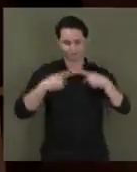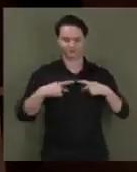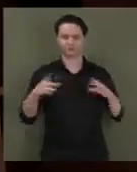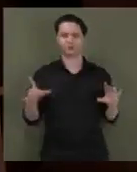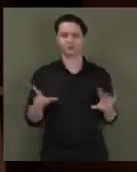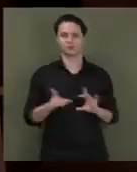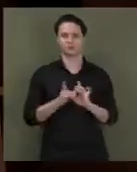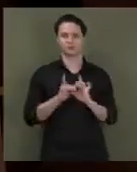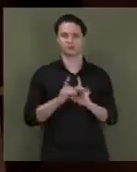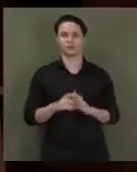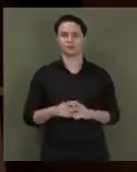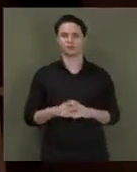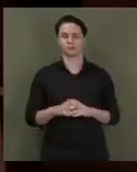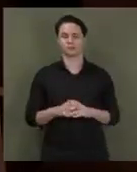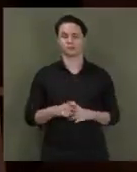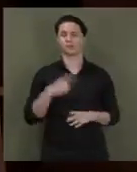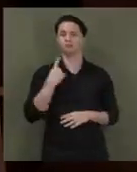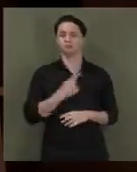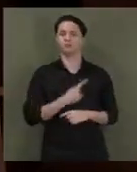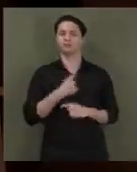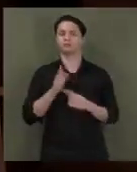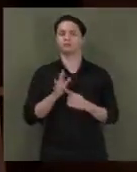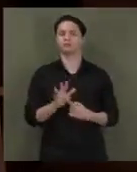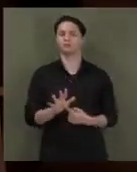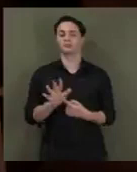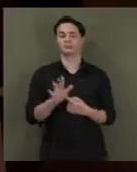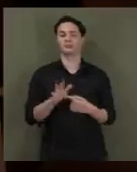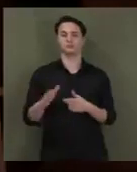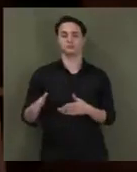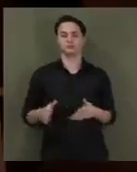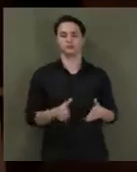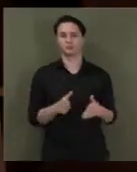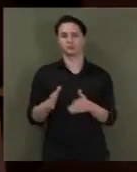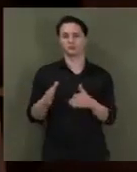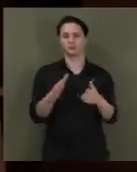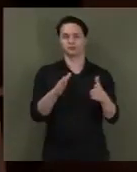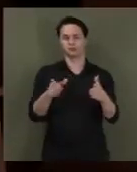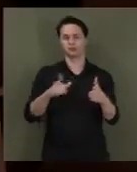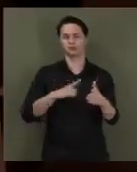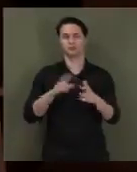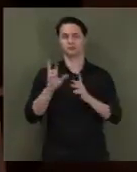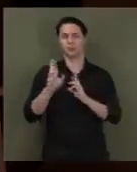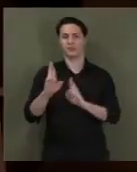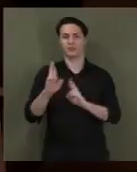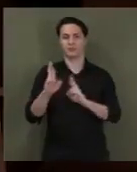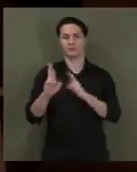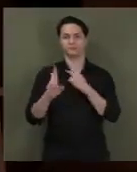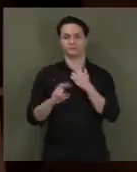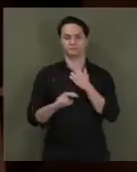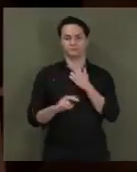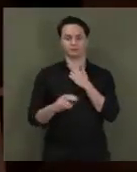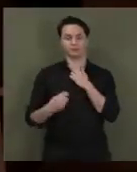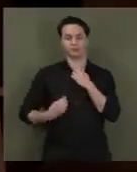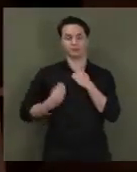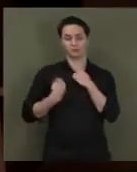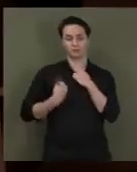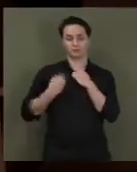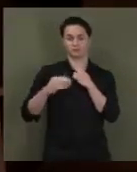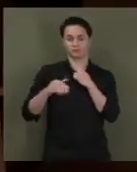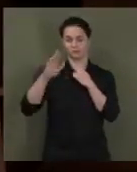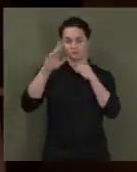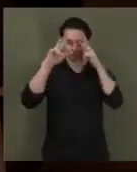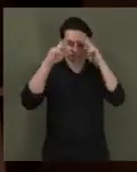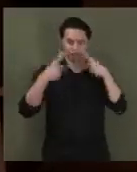conectados, apontando para um caminho de esperança, por uma vida mais humana e